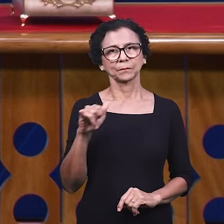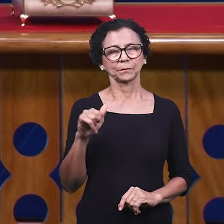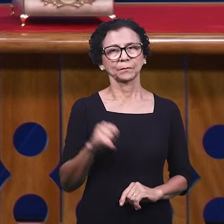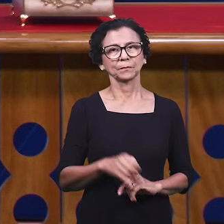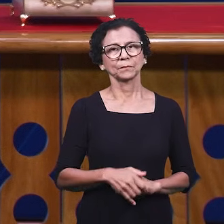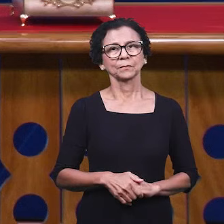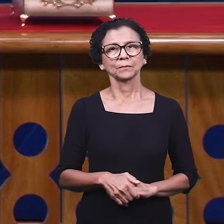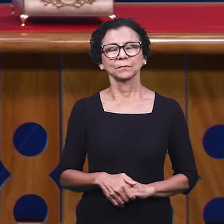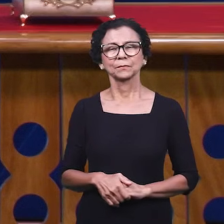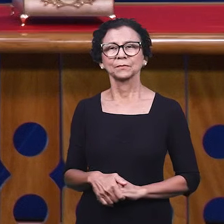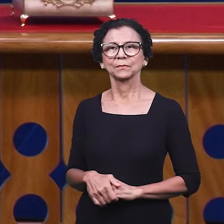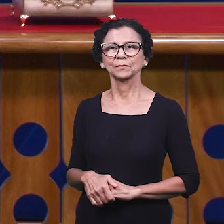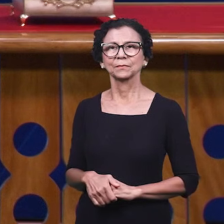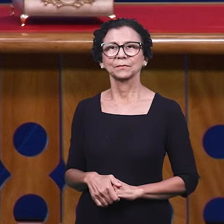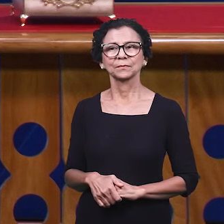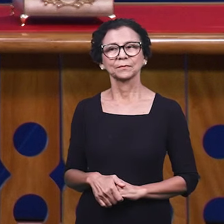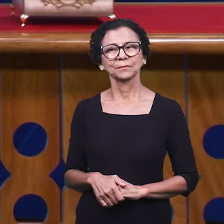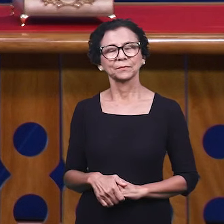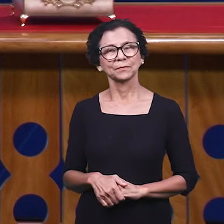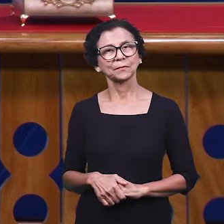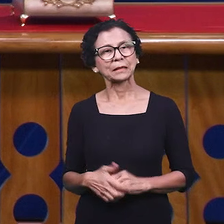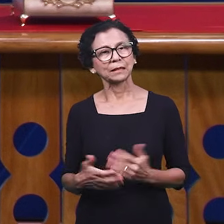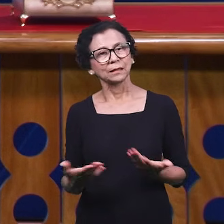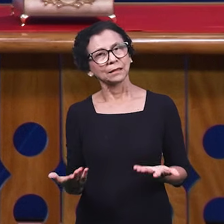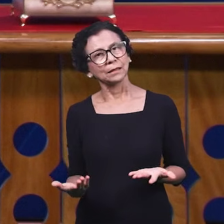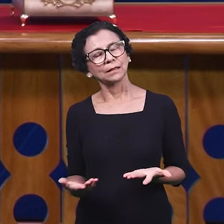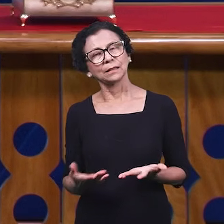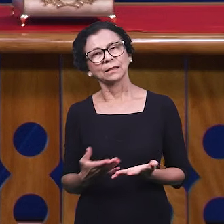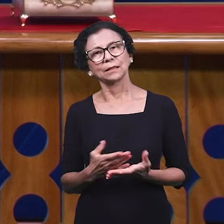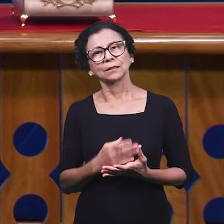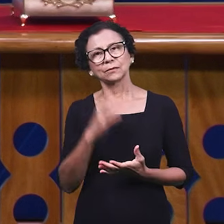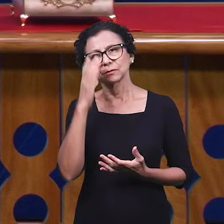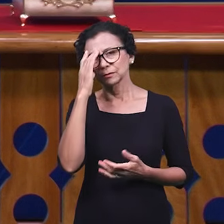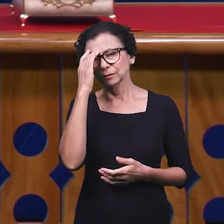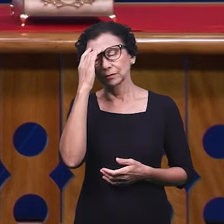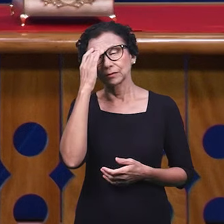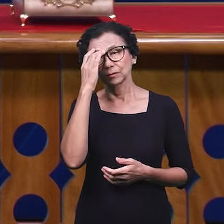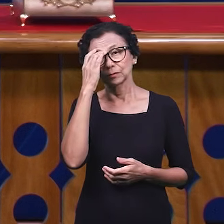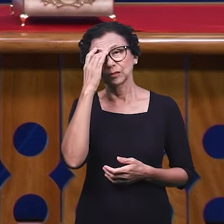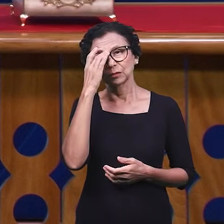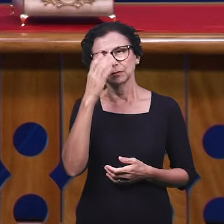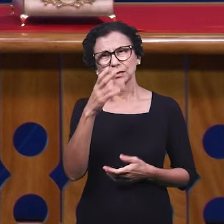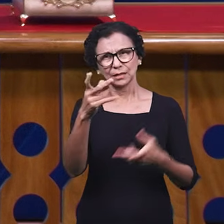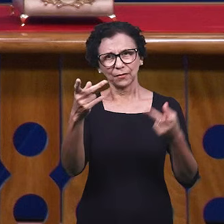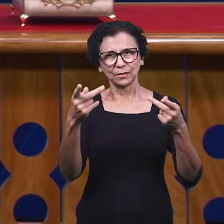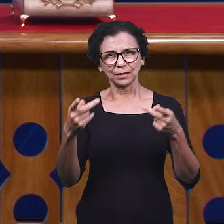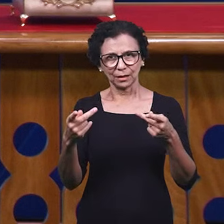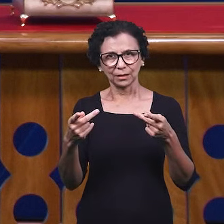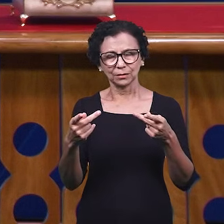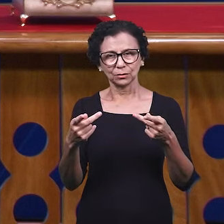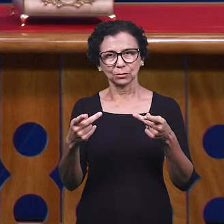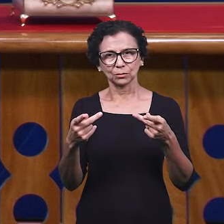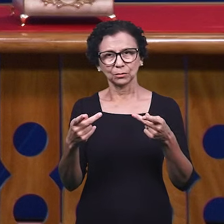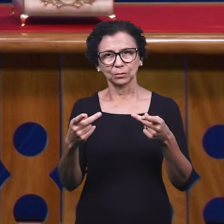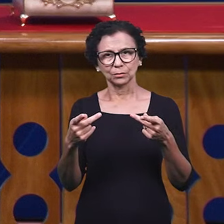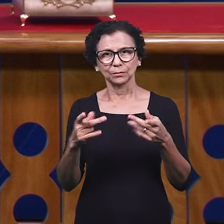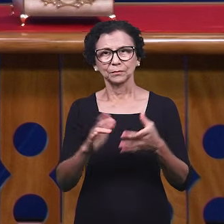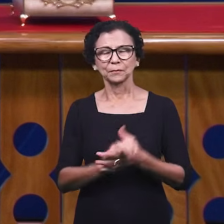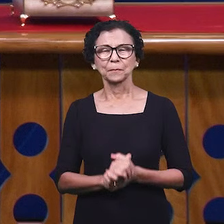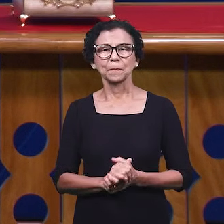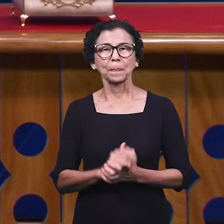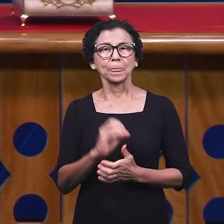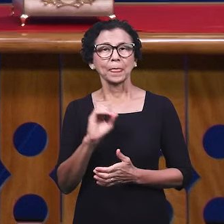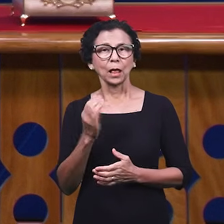sobre o nosso atendimento. Se você é um visitante ou se você precisa de uma assistência e está